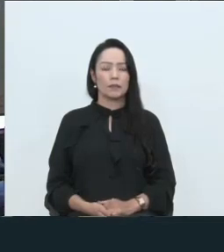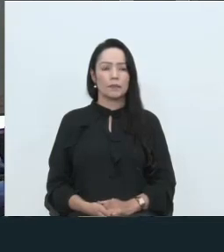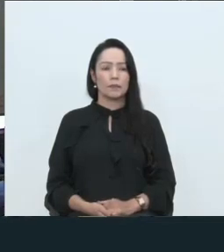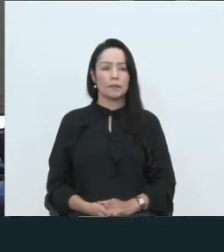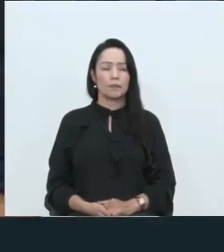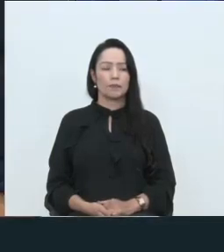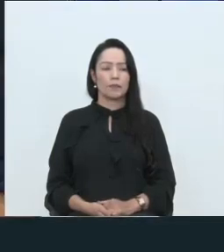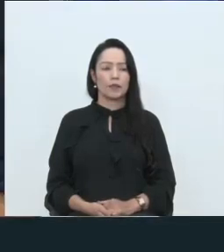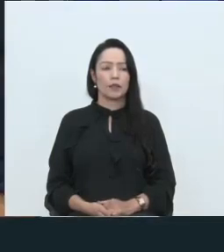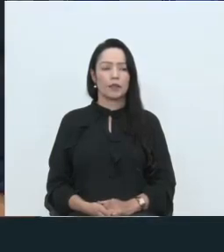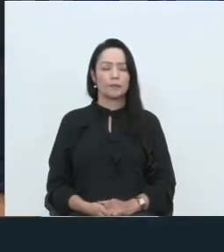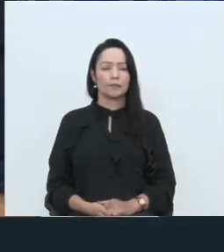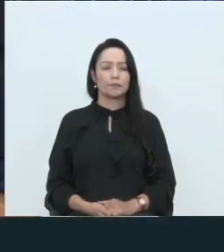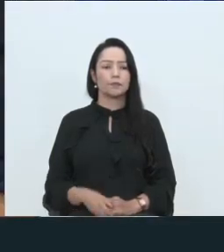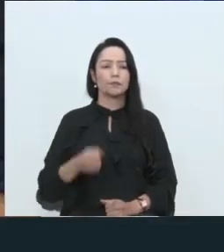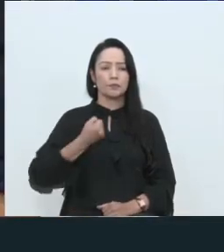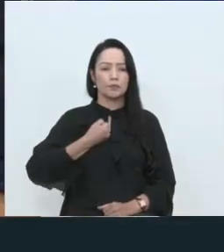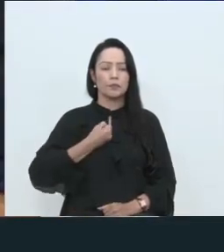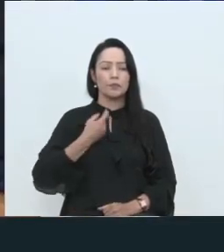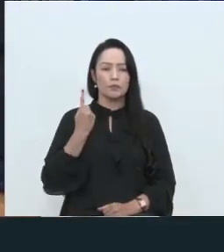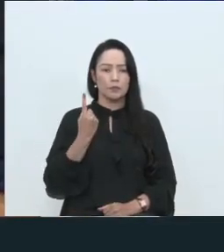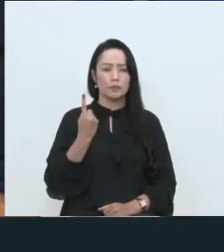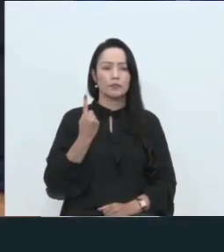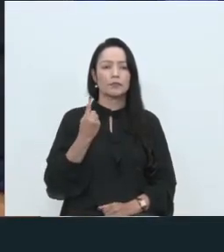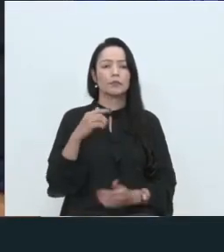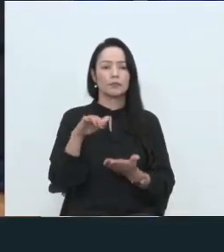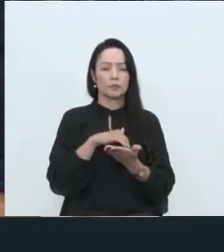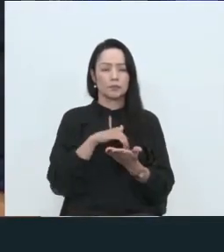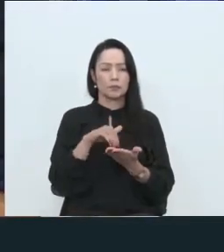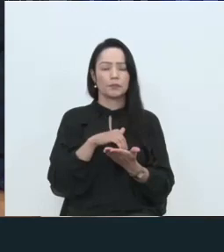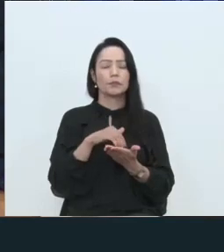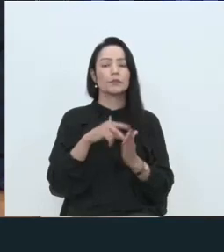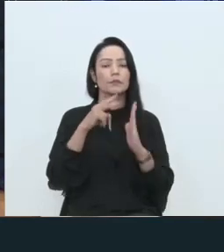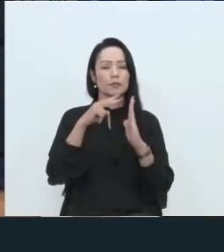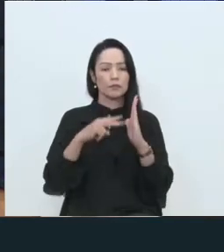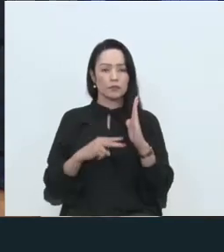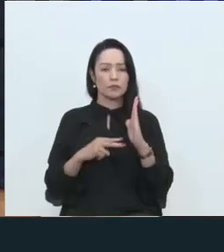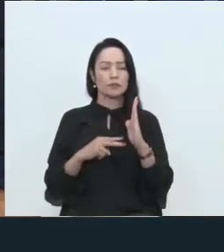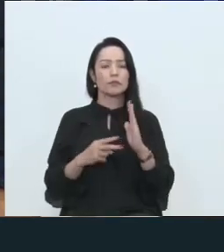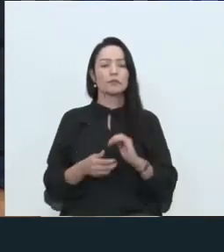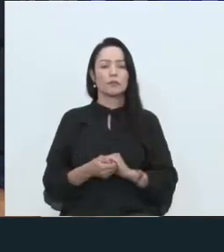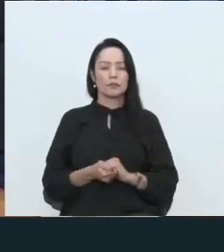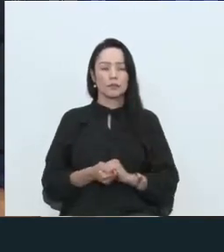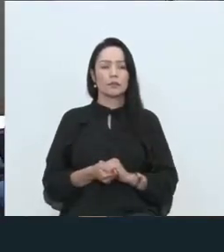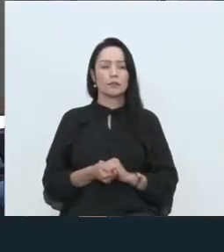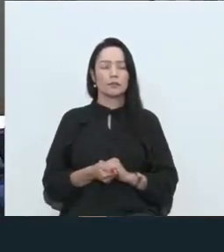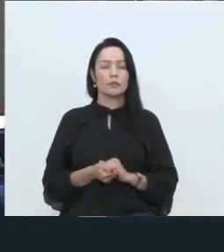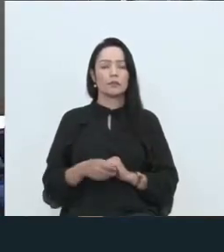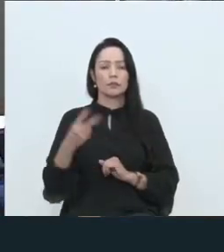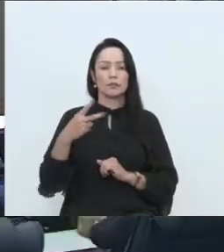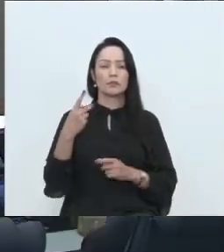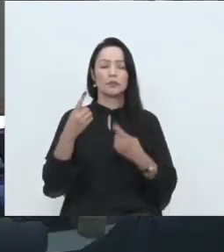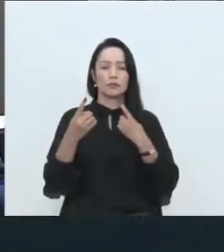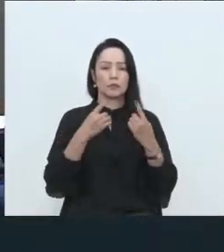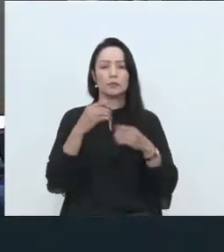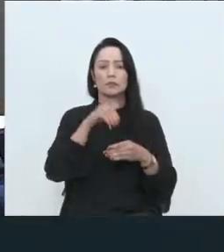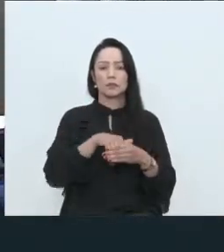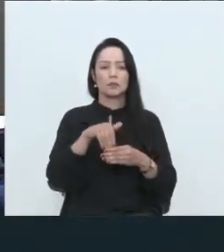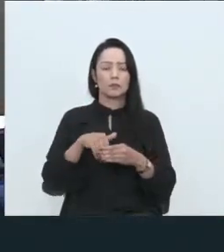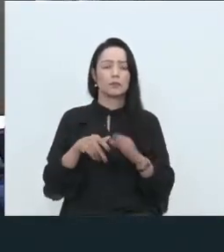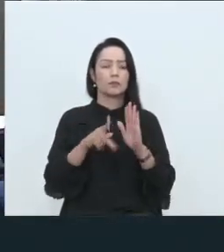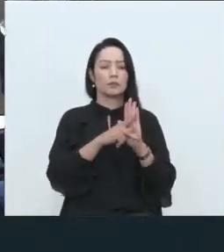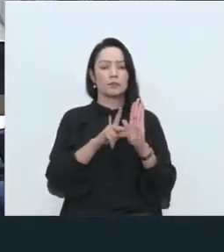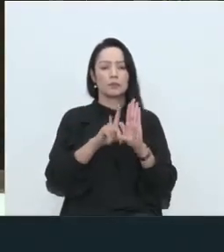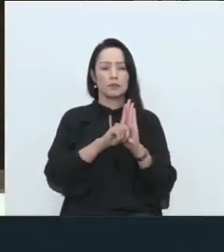Item primeiro ao senhor secretário para leitura. Item primeiro, segunda discussão e votação do projeto de